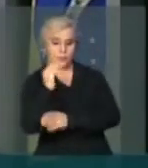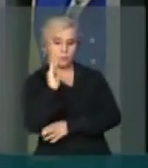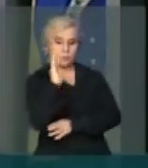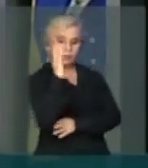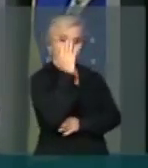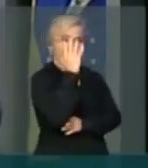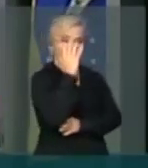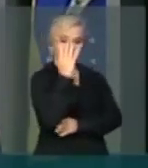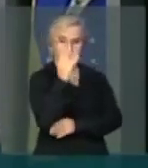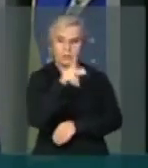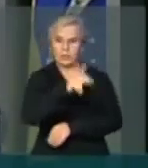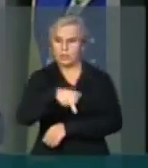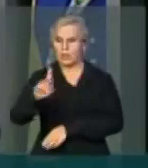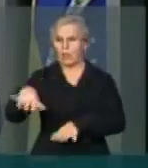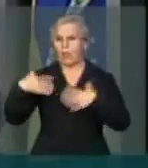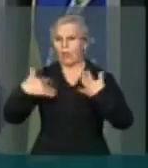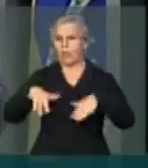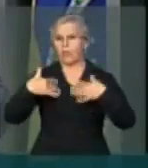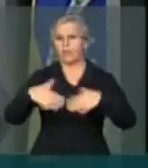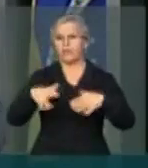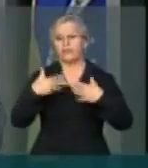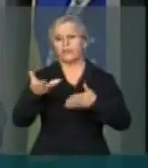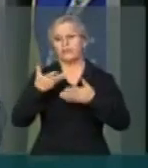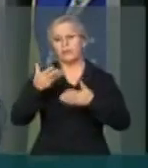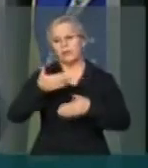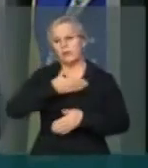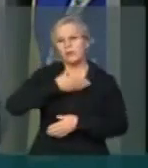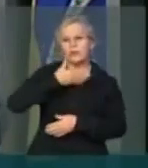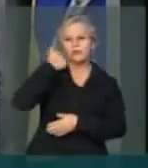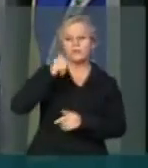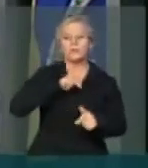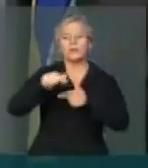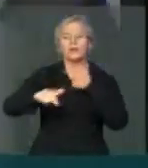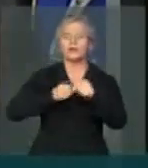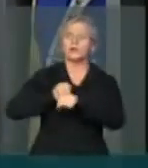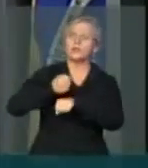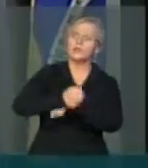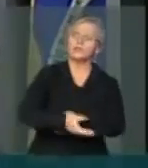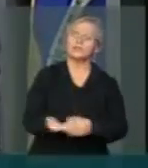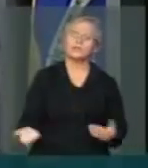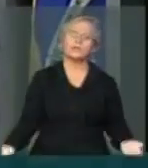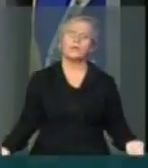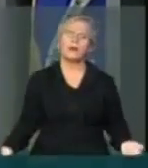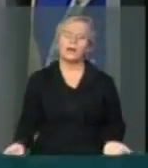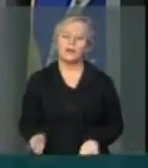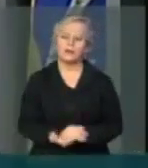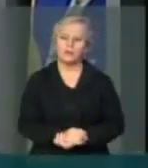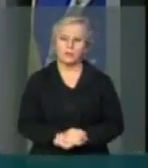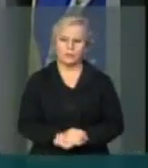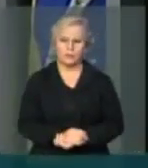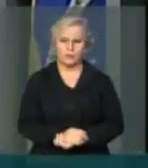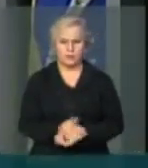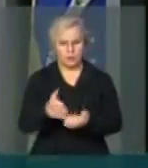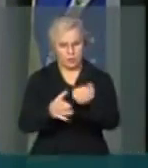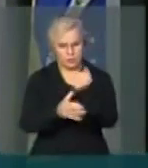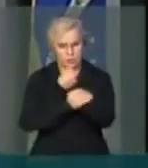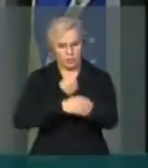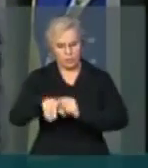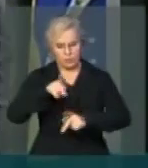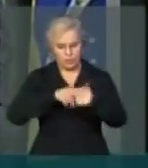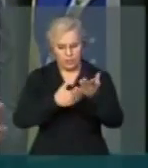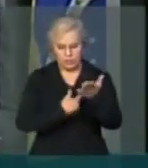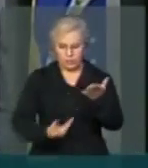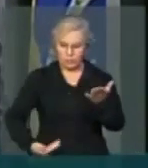professores desesperados, querendo melhorias de trabalho, condições de trabalho, a segurança pública,